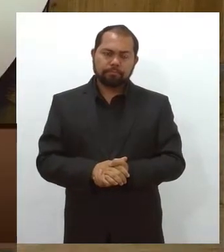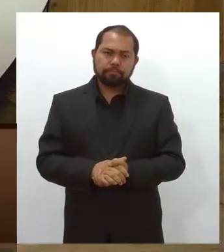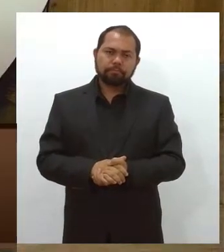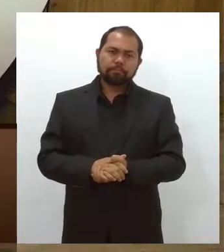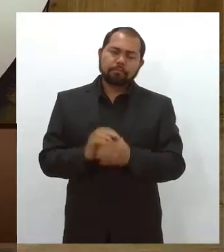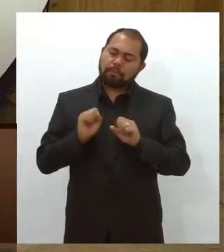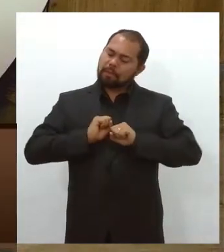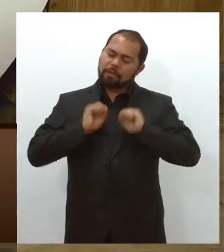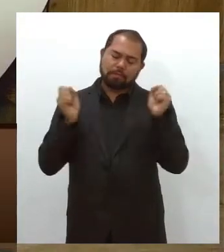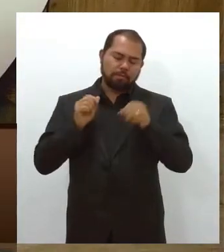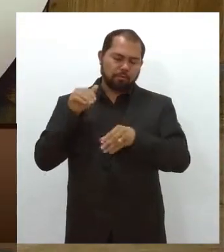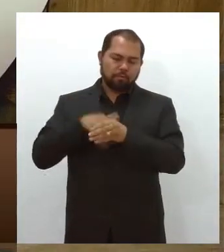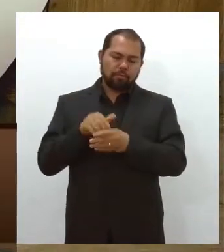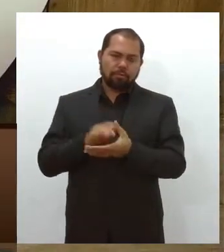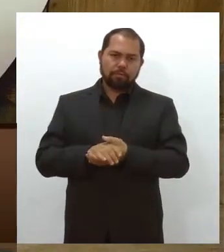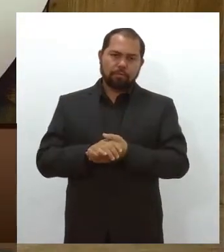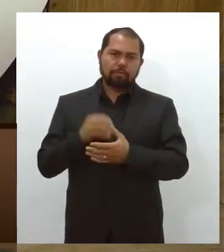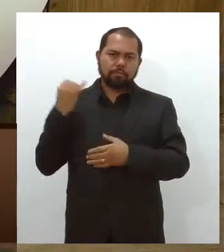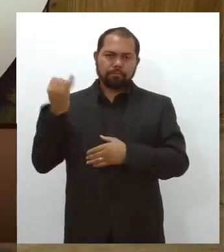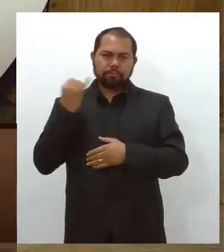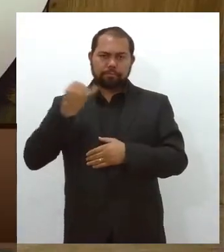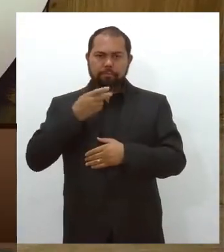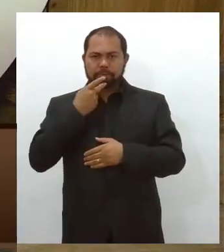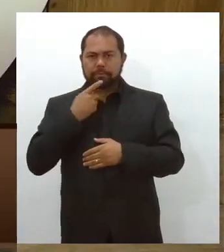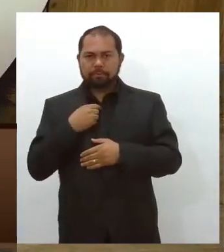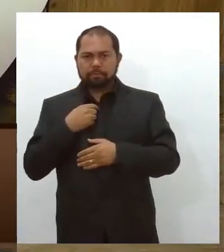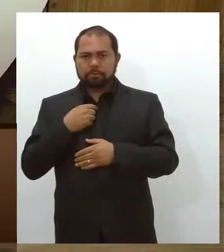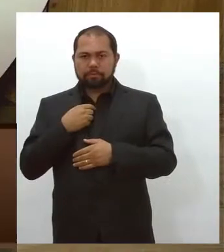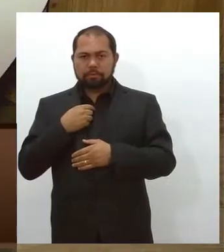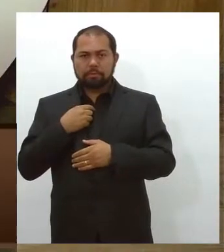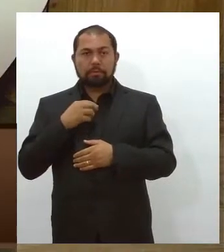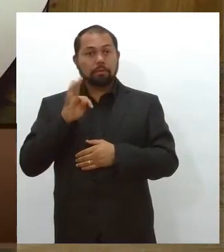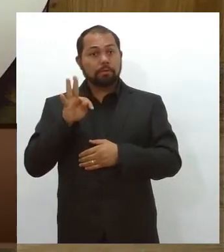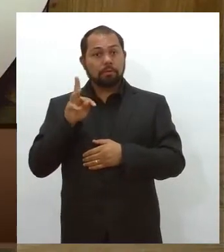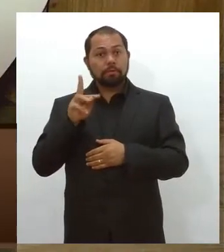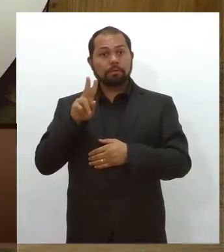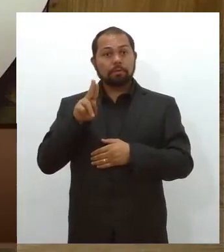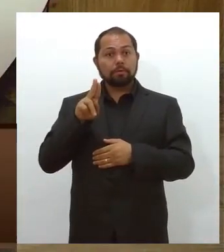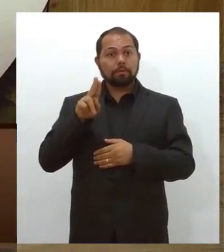que cada turno é uma eleição, considerada uma eleição, né?